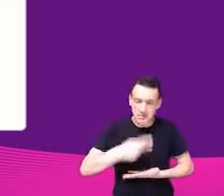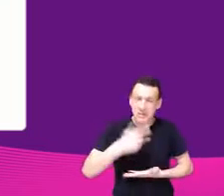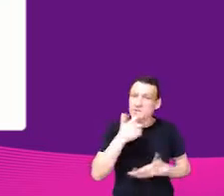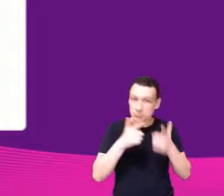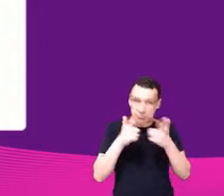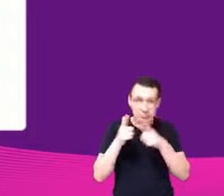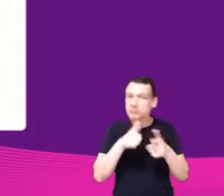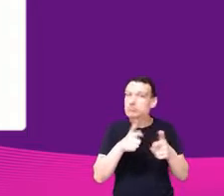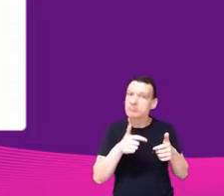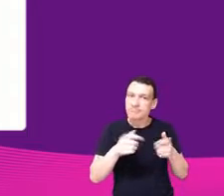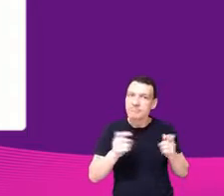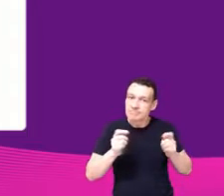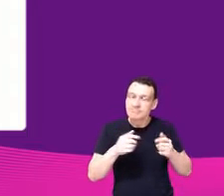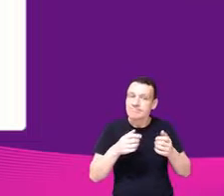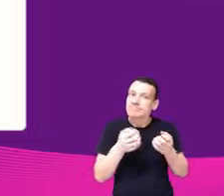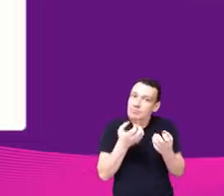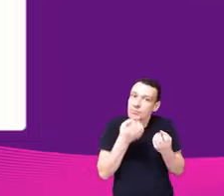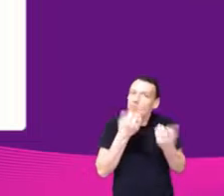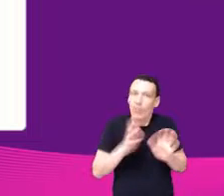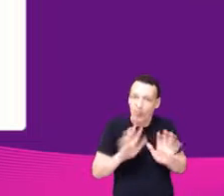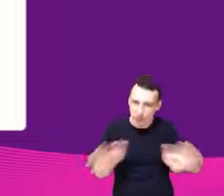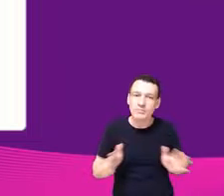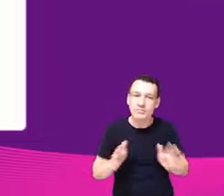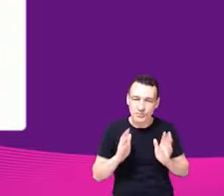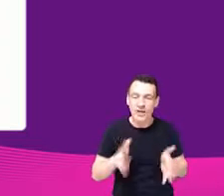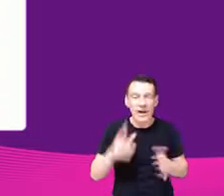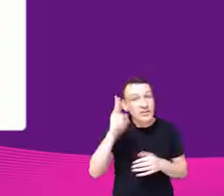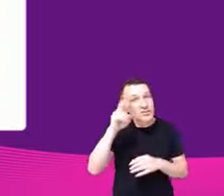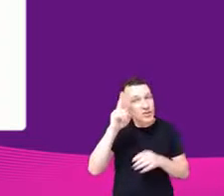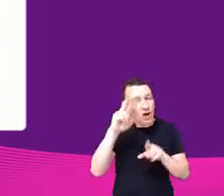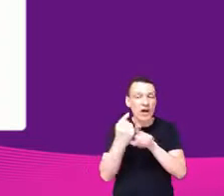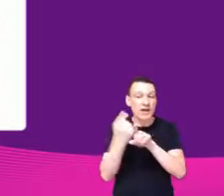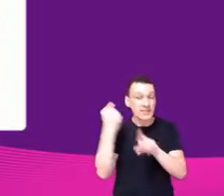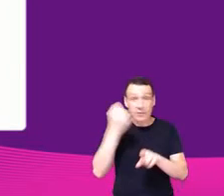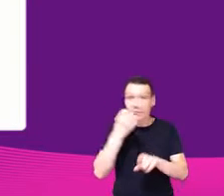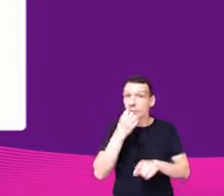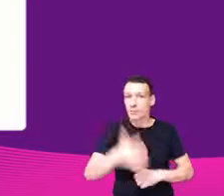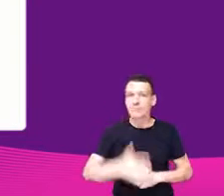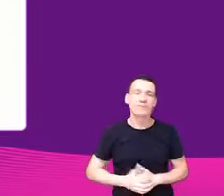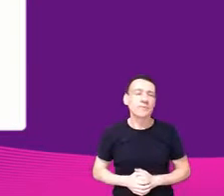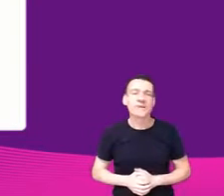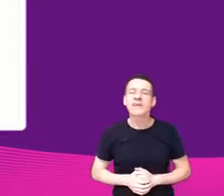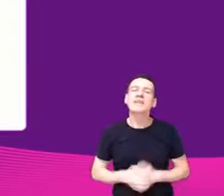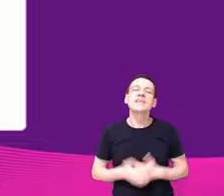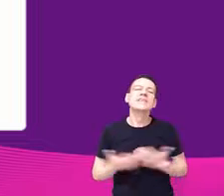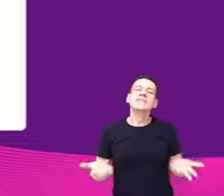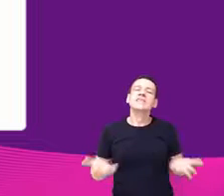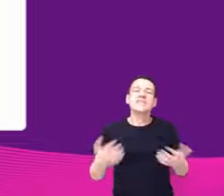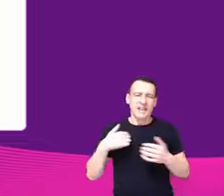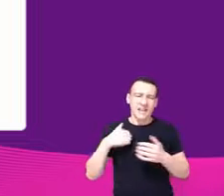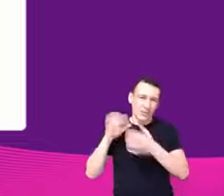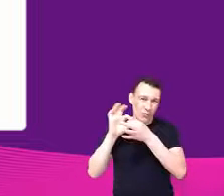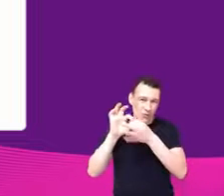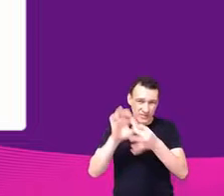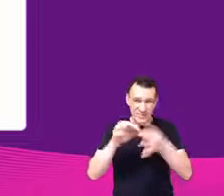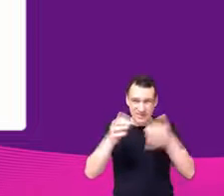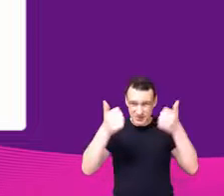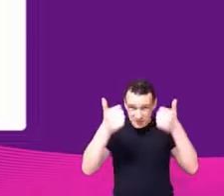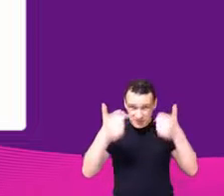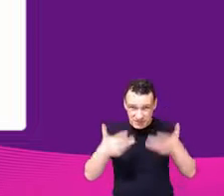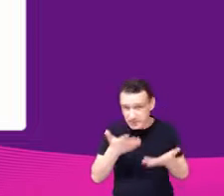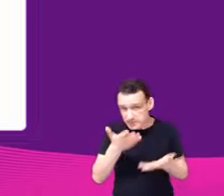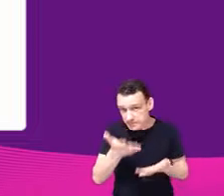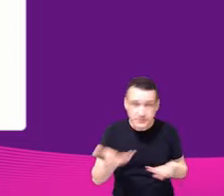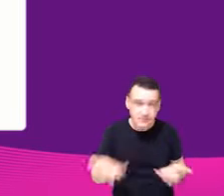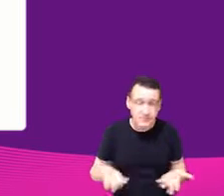E por último, então, né, só para entender, né, nesse contexto todo que nós estamos falando ali, é só deixar claro, né, que, na verdade, quando a